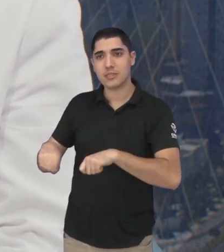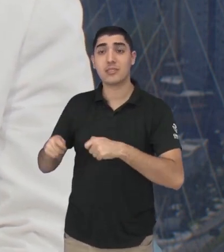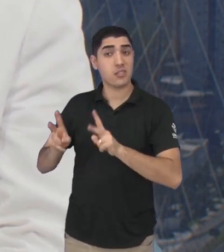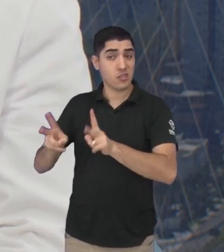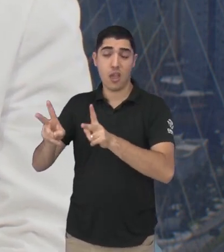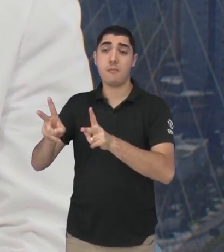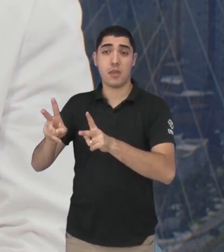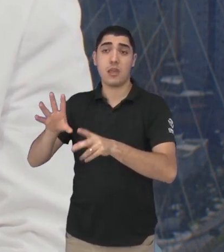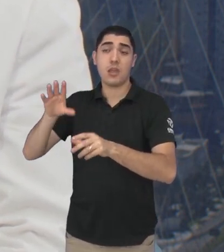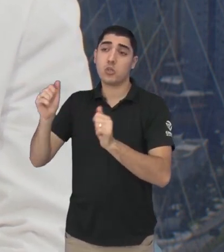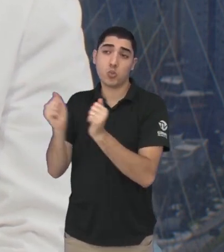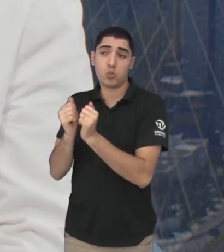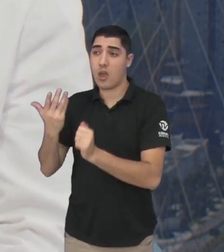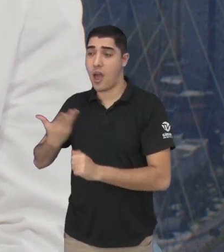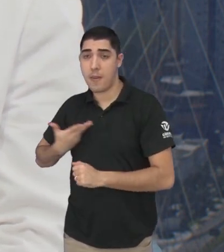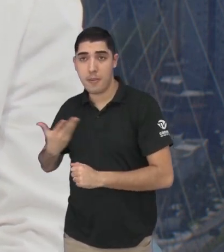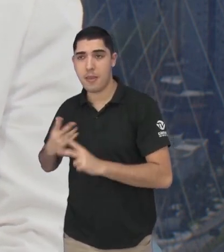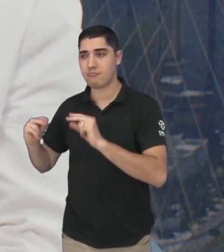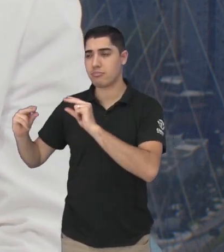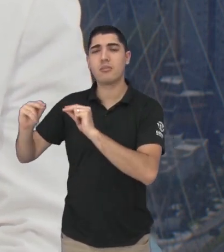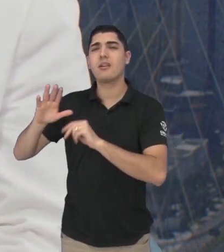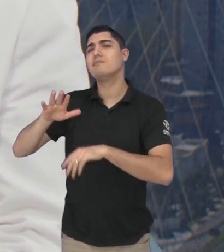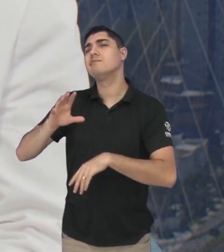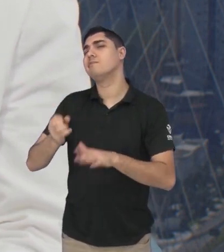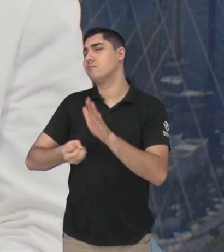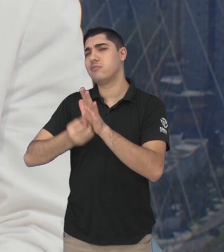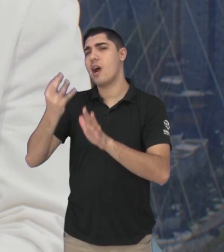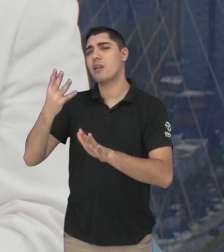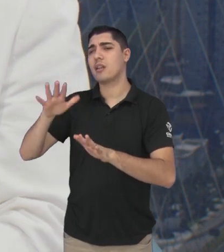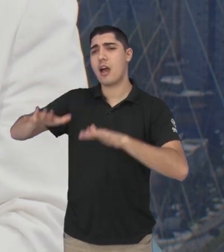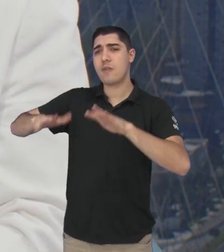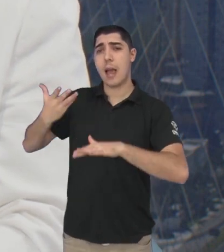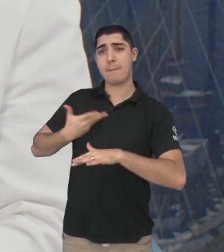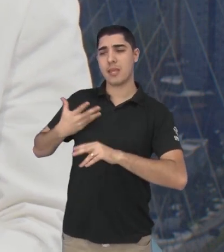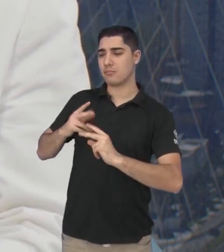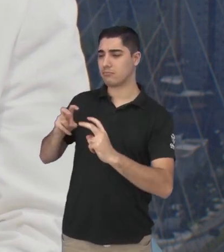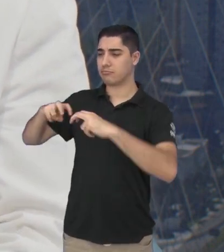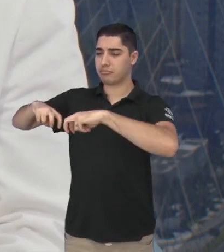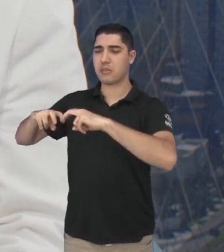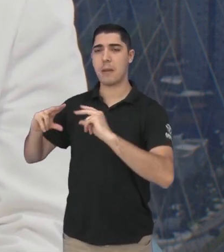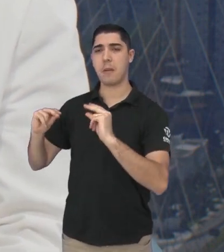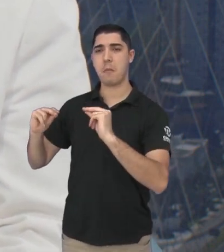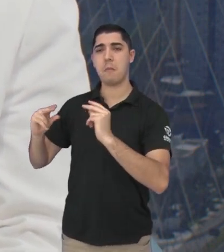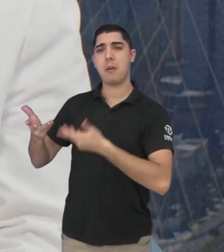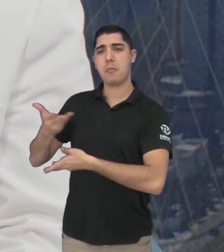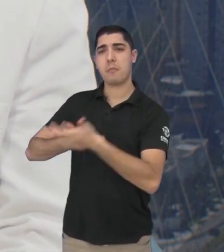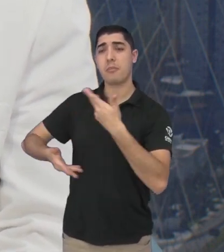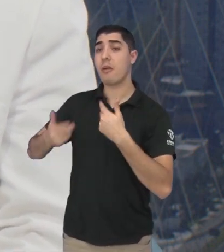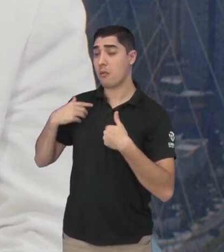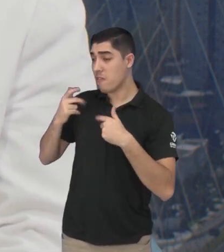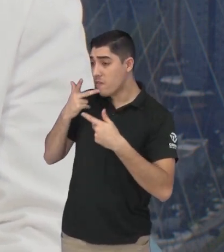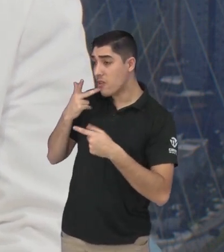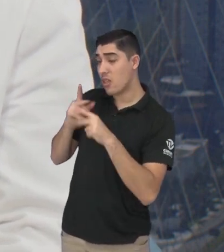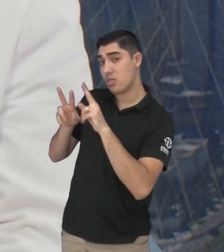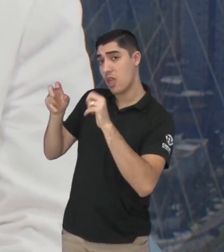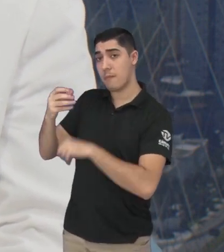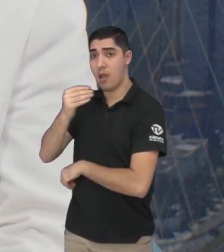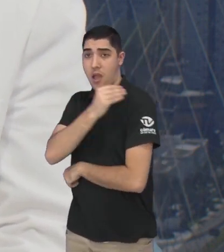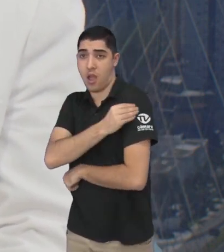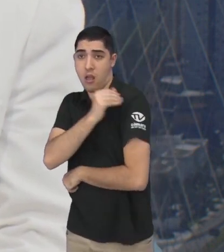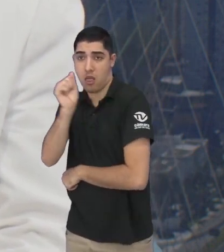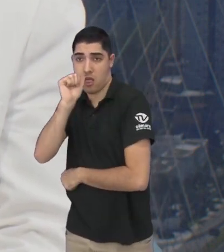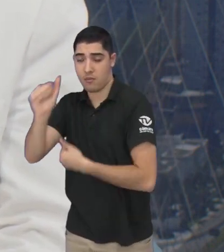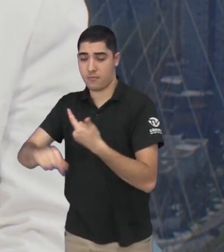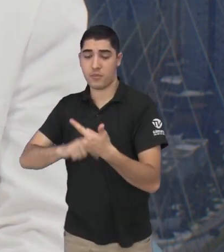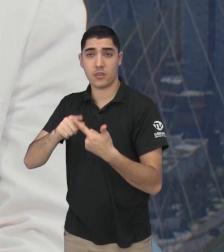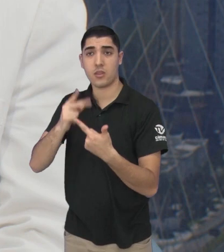e onde nós estamos, na conversa com os amigos. Quantas vezes numa conversa de amigos ali você pode falar sobre a questão do álcool, a